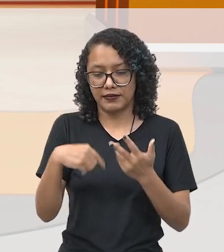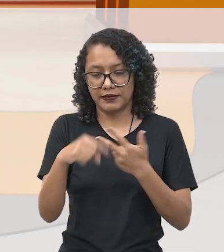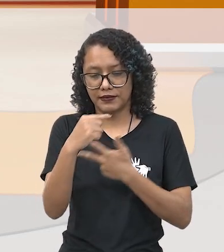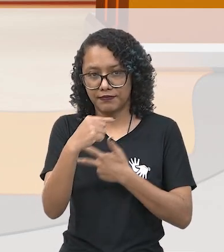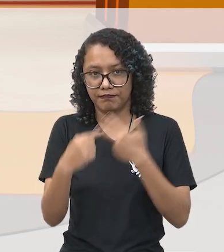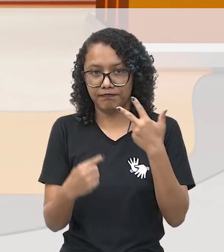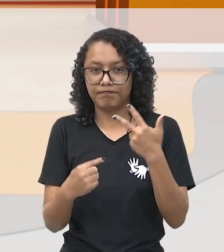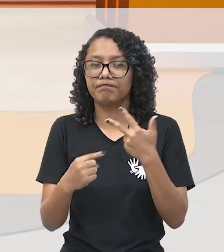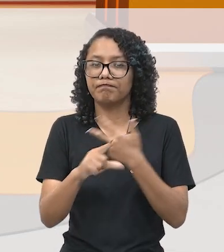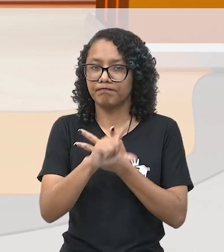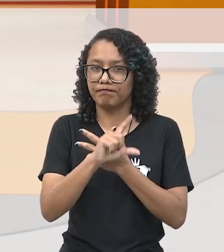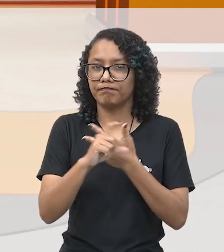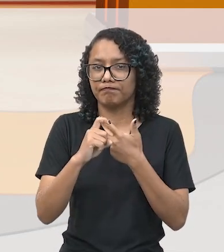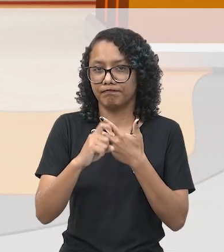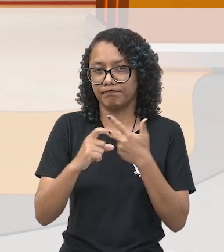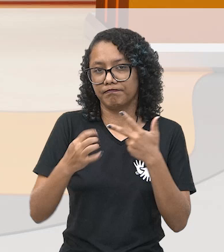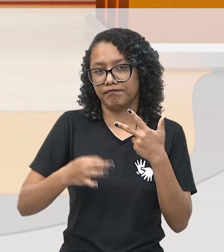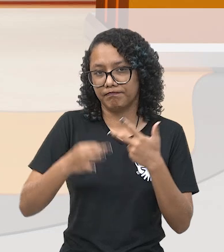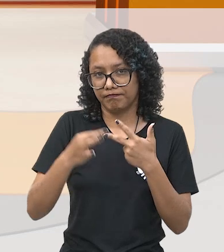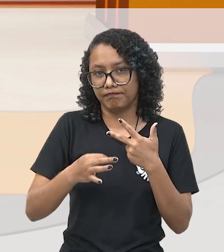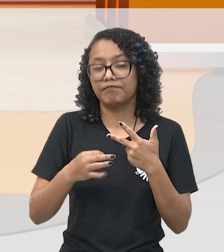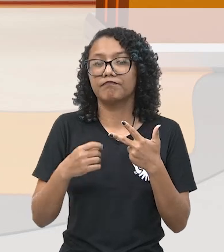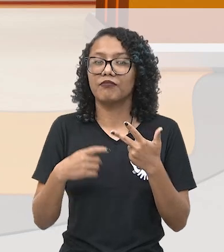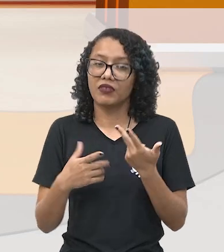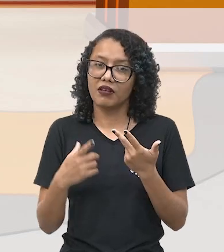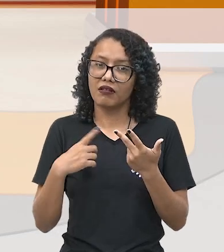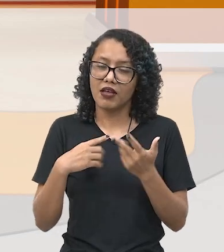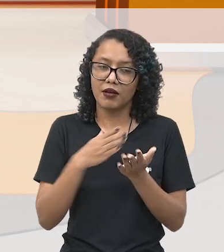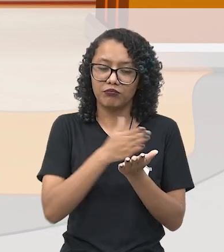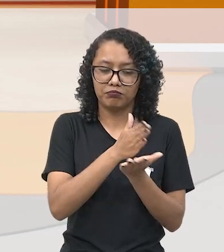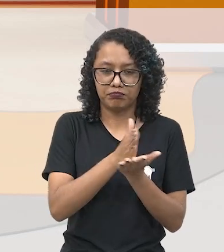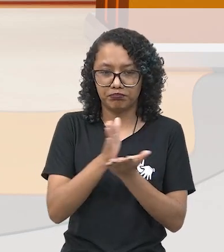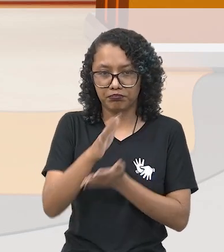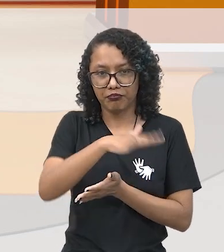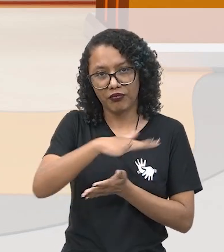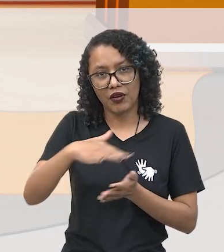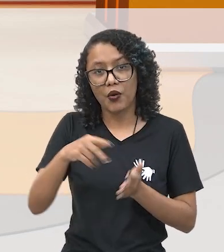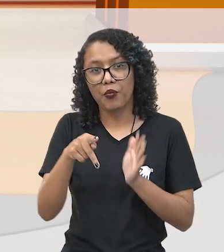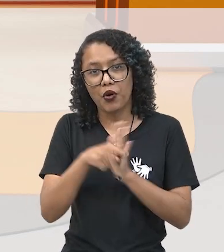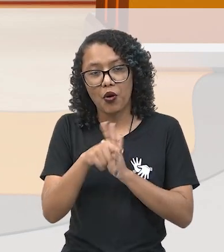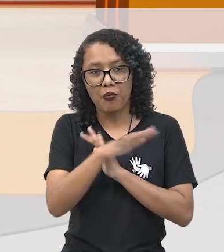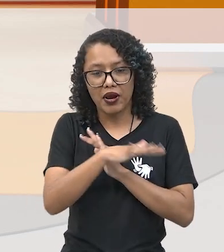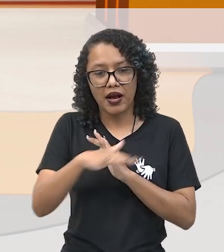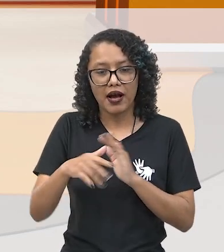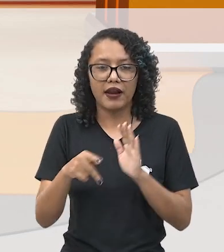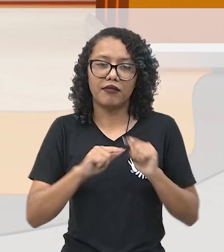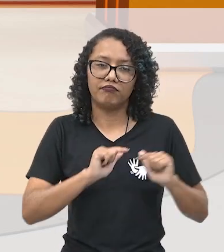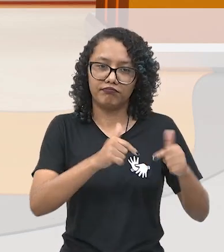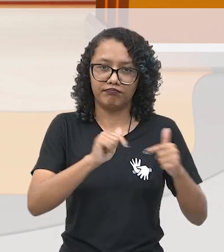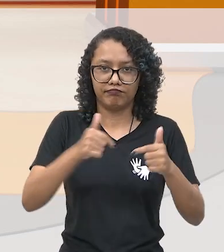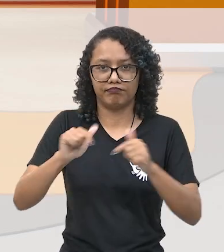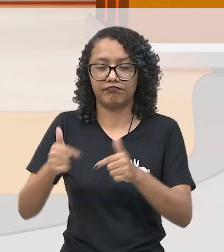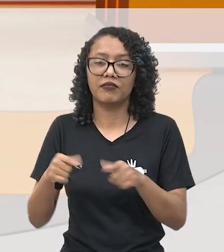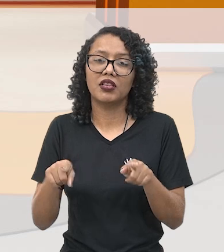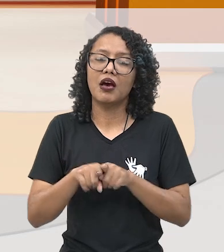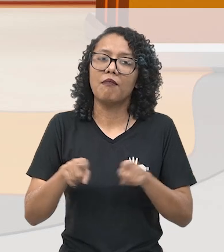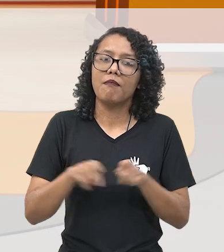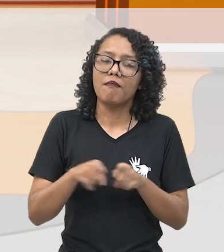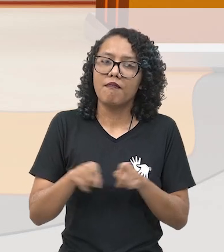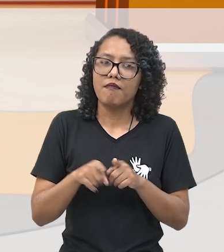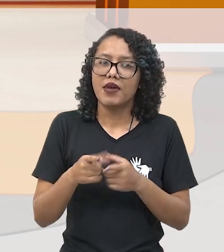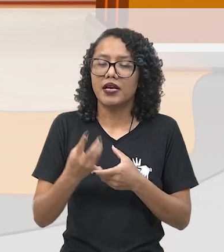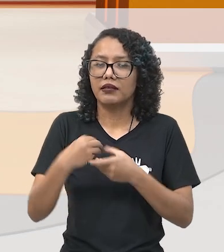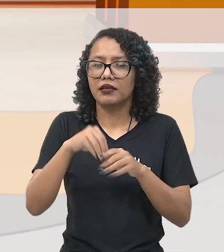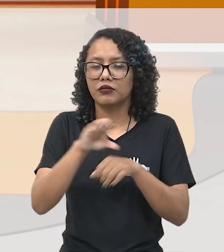e judiciário, com as suas esferas ali de atuação. Também, dentro dessa Constituição, temos